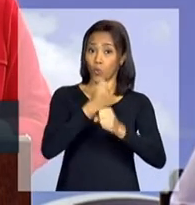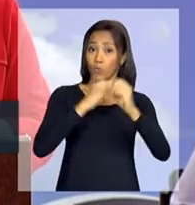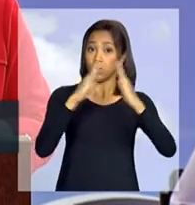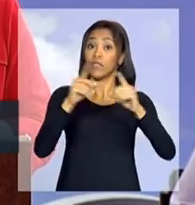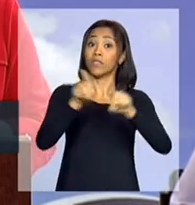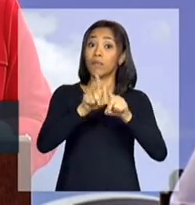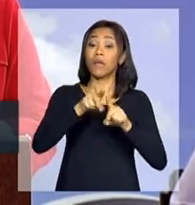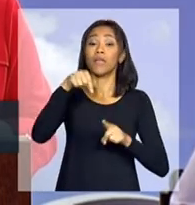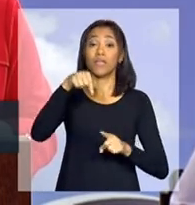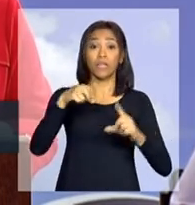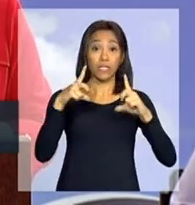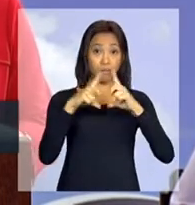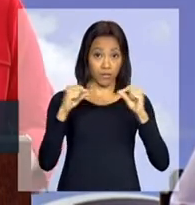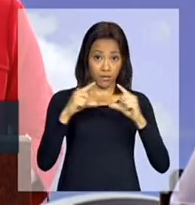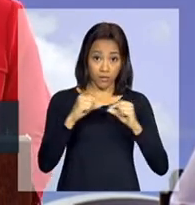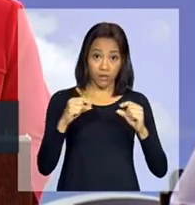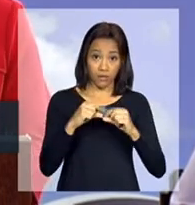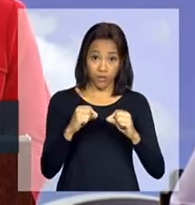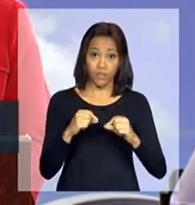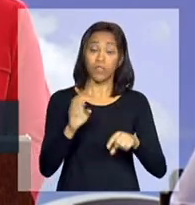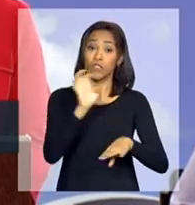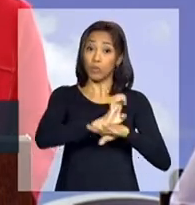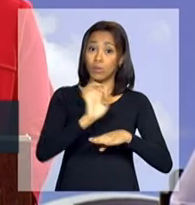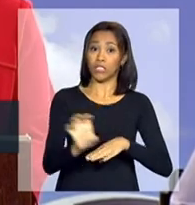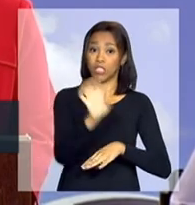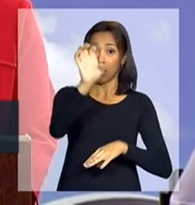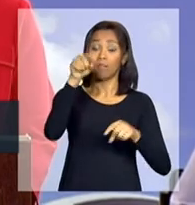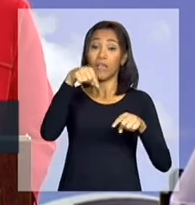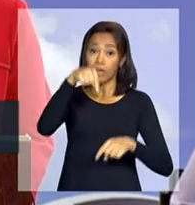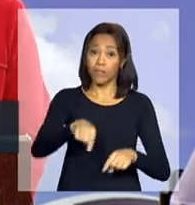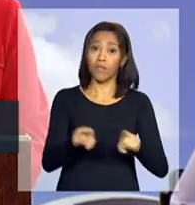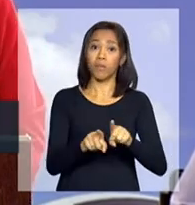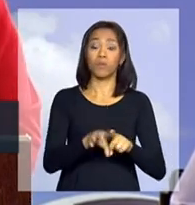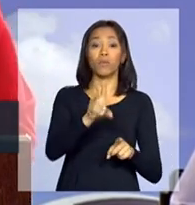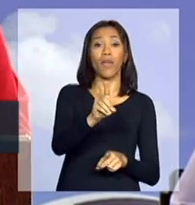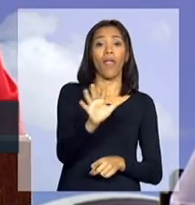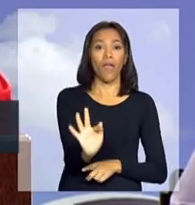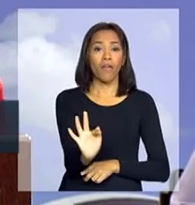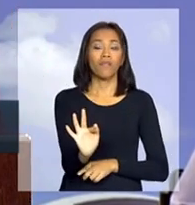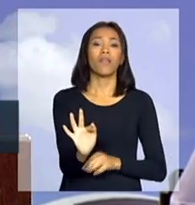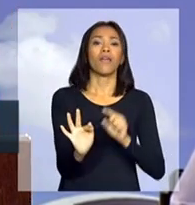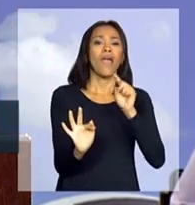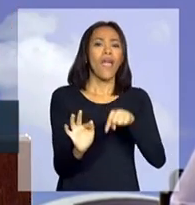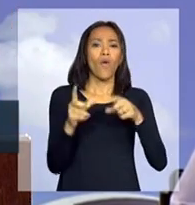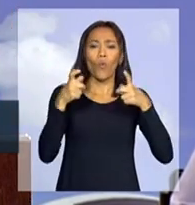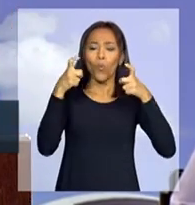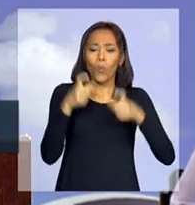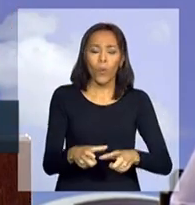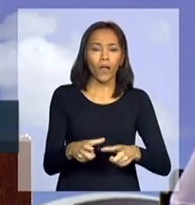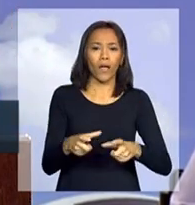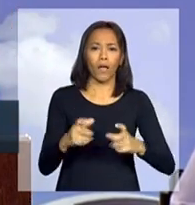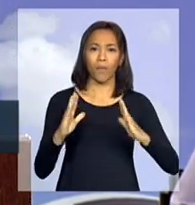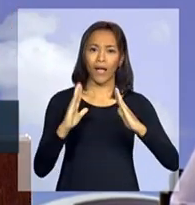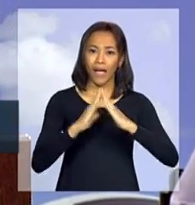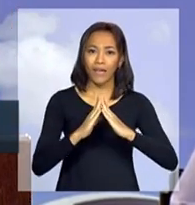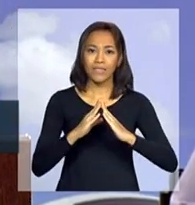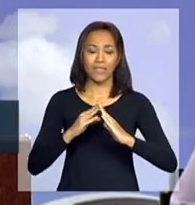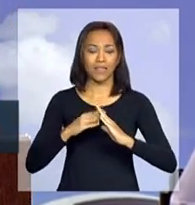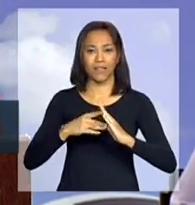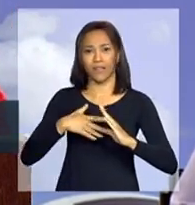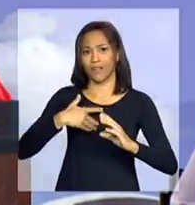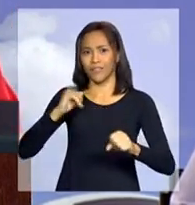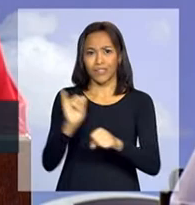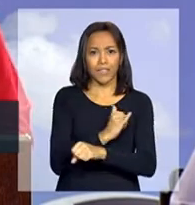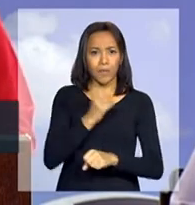e nas capitais dos estados brasileiros e no DF sejam poderosos ponto de referência para as mulheres